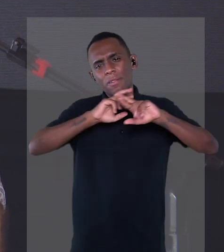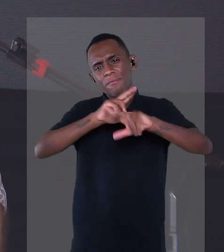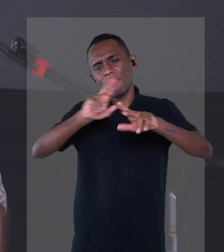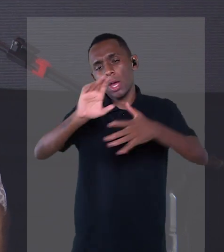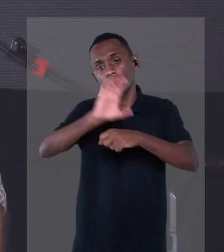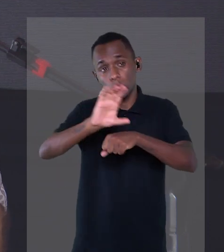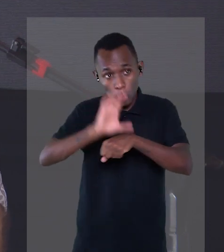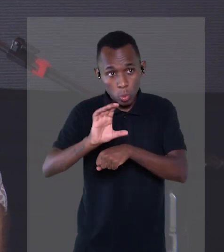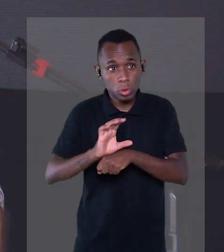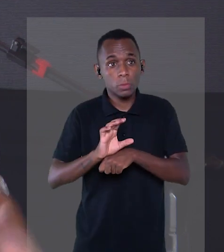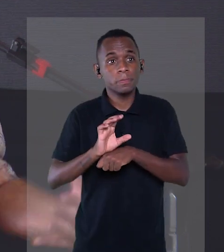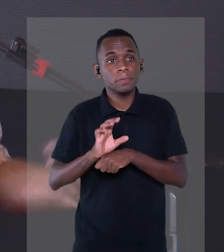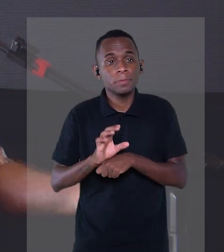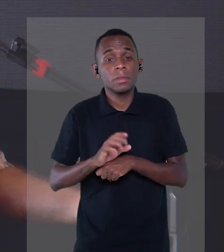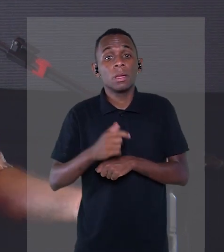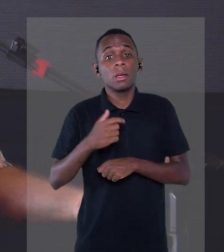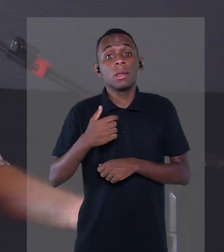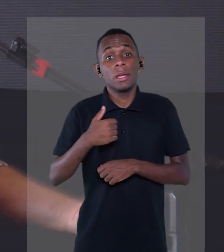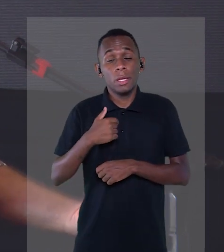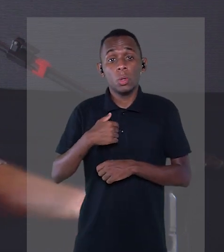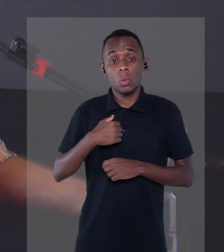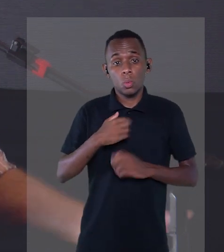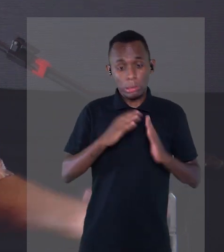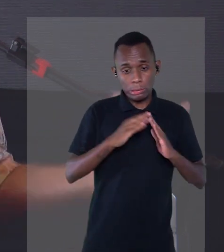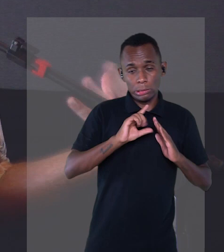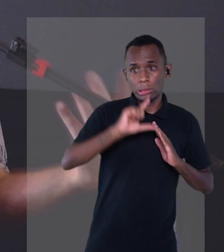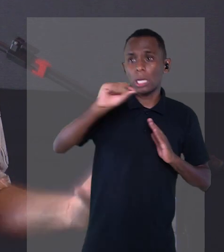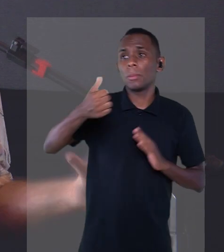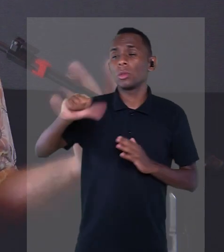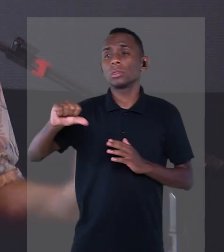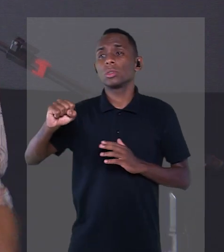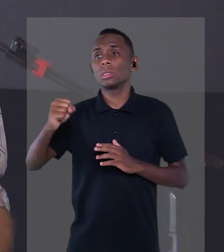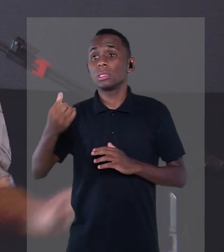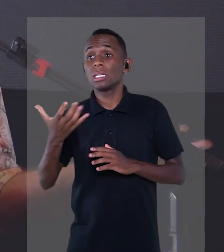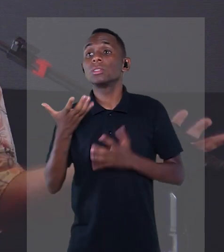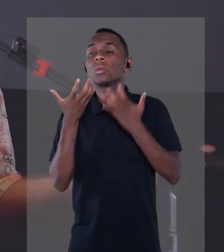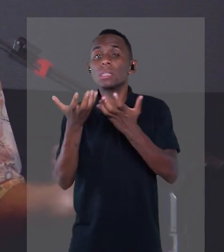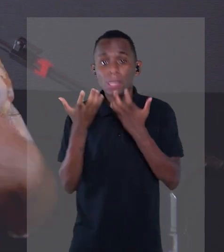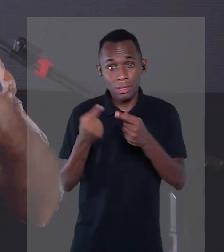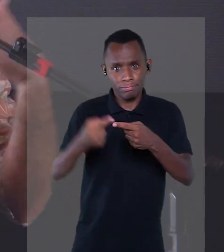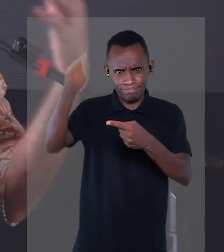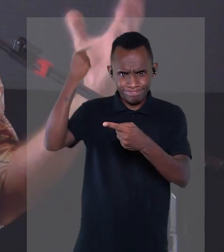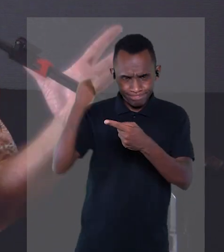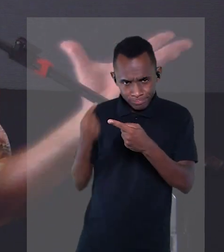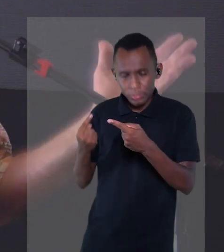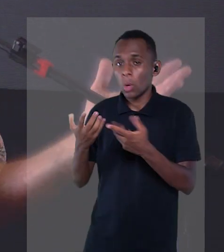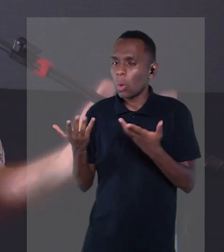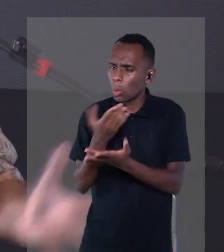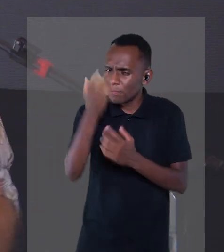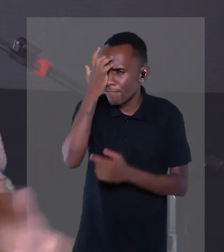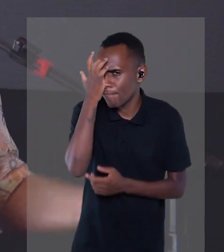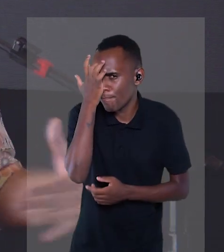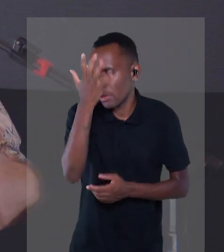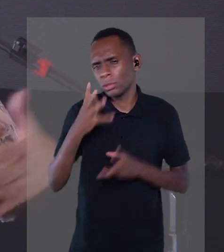vários cursos para... Eu saí de Aracaju em 86 para isso. Eu queria realmente, naquela época lá, hoje a gente está muito fácil,